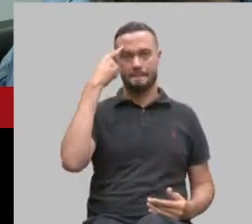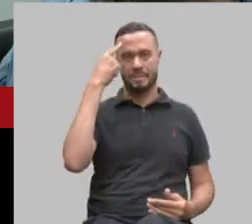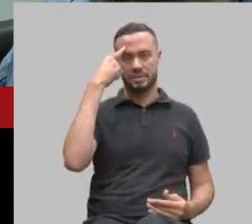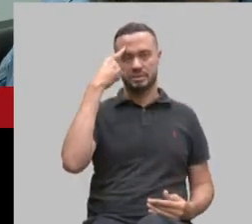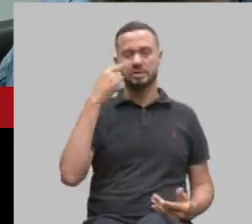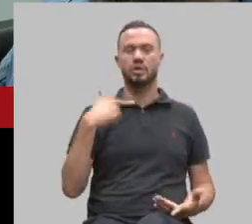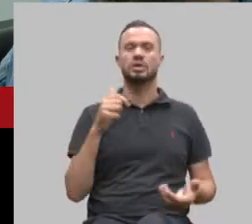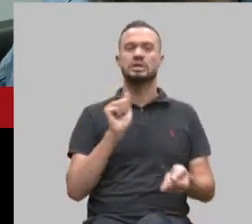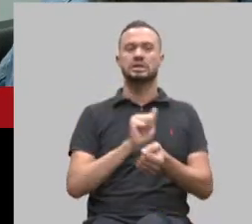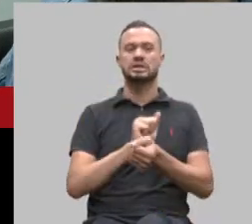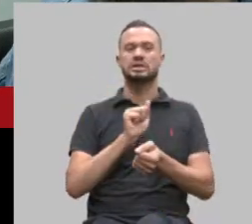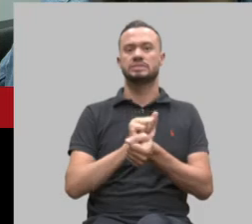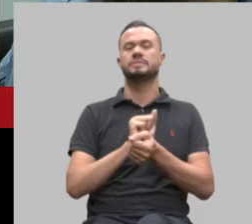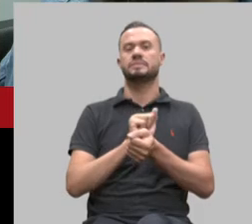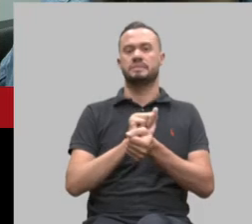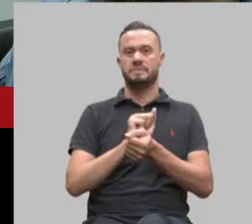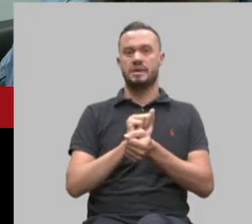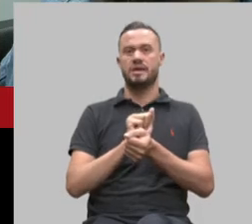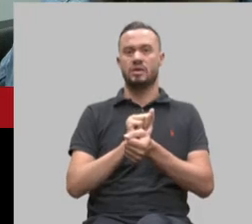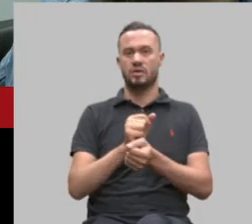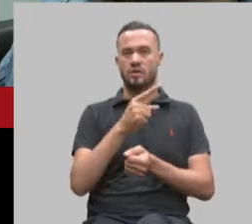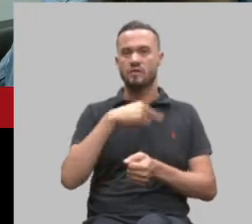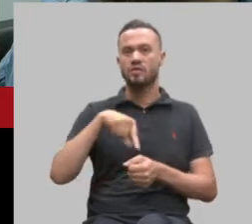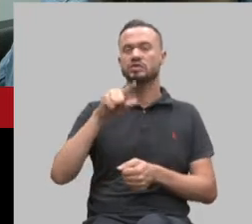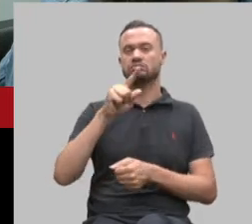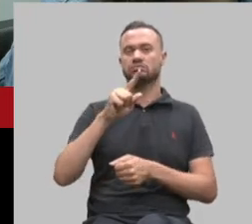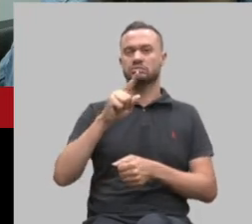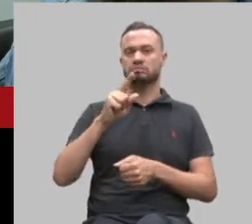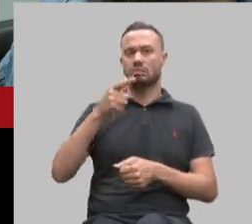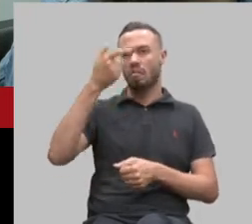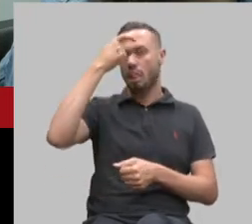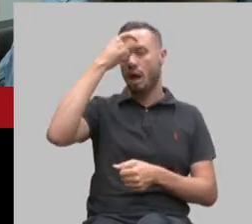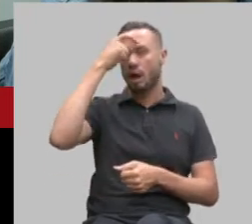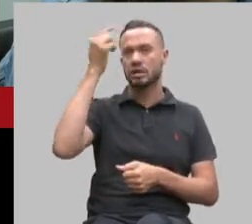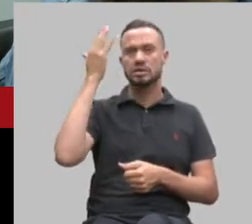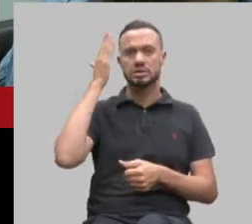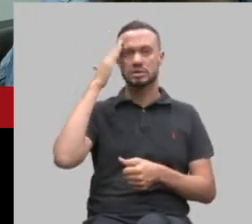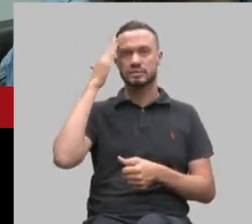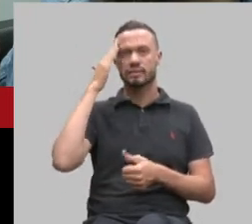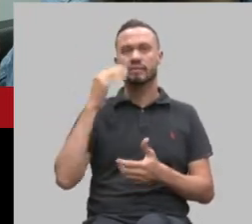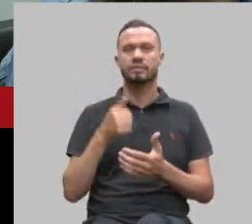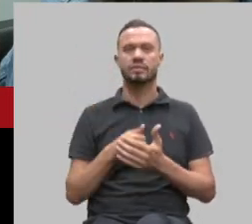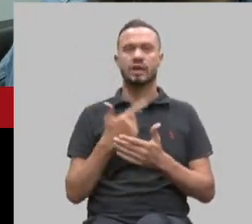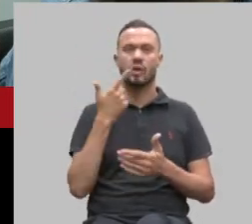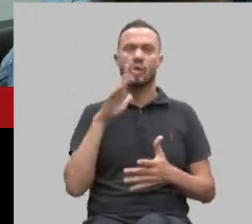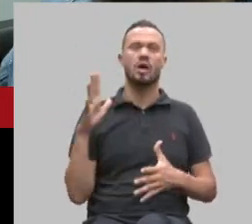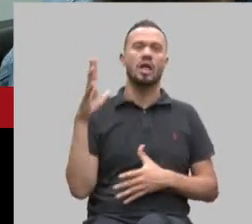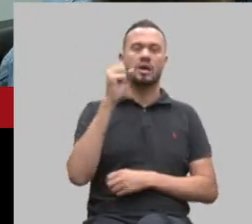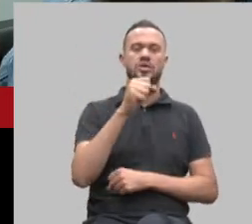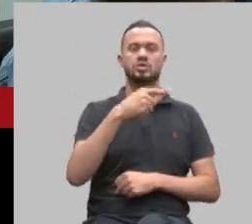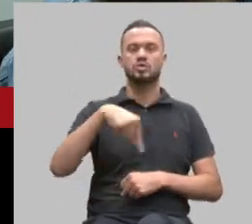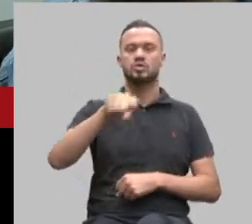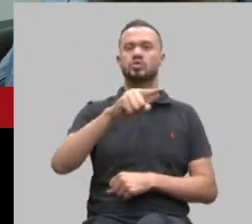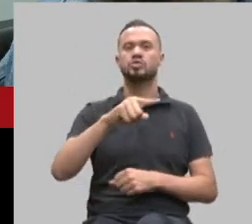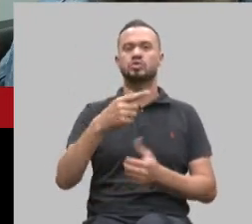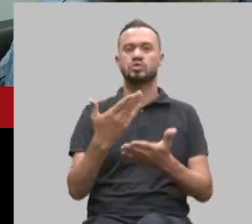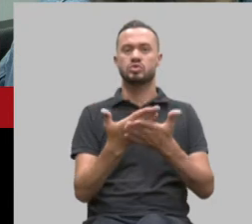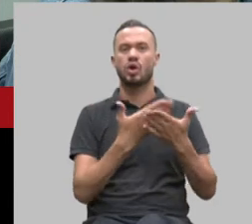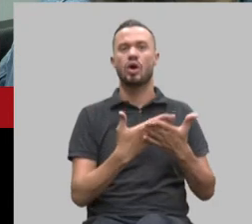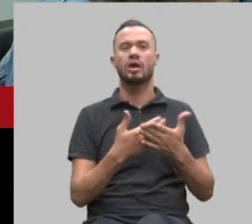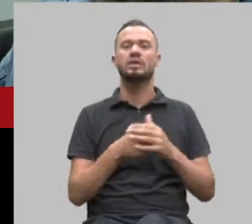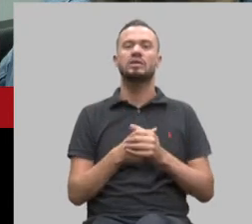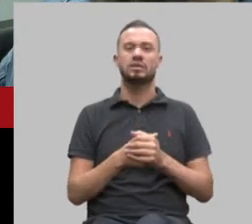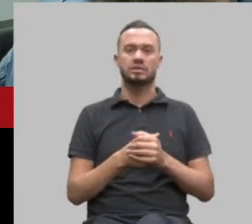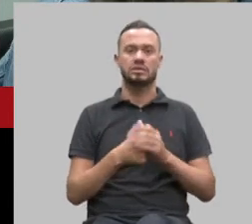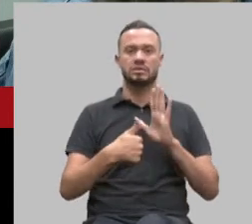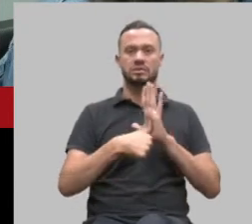você com isso ten conhecimento e queiram trazer um grêmio estudantil pra escola de vocês e que isso seja aplicado divulgado da